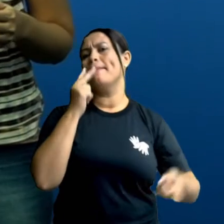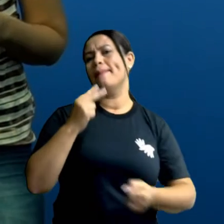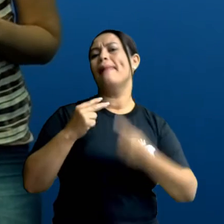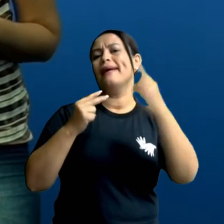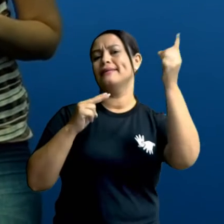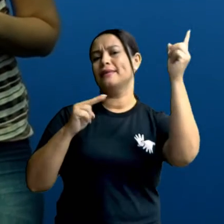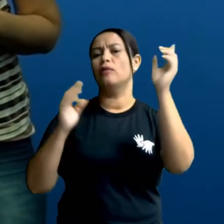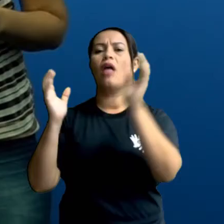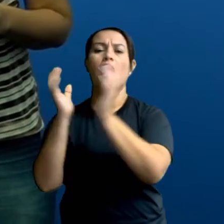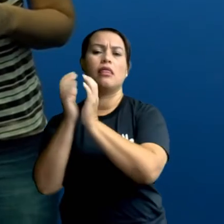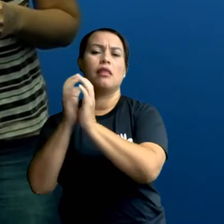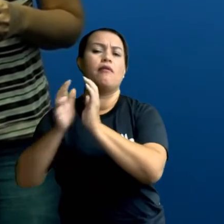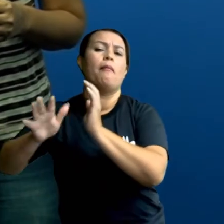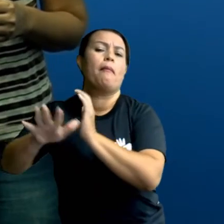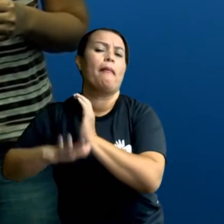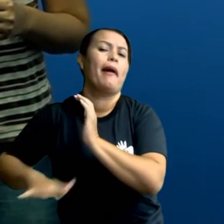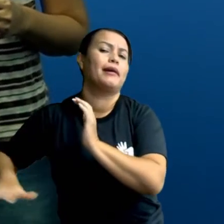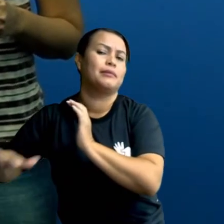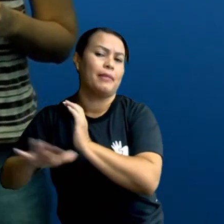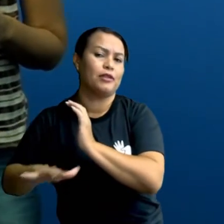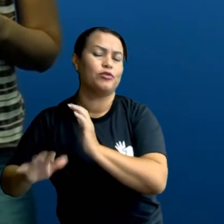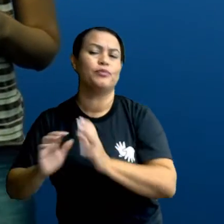maior do que Recife, né?